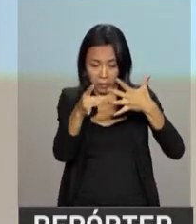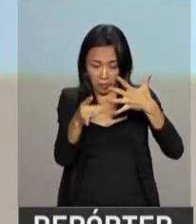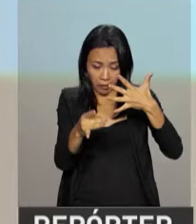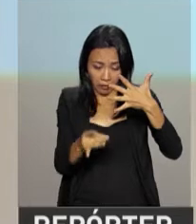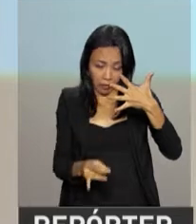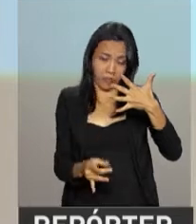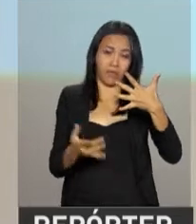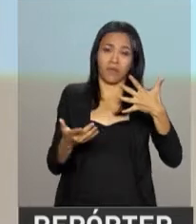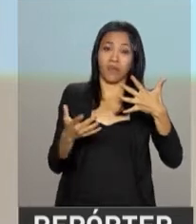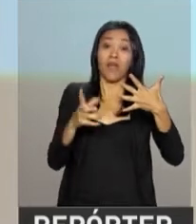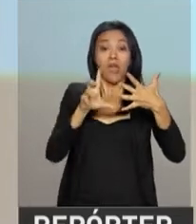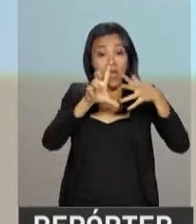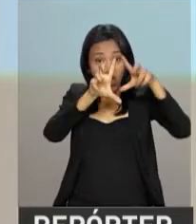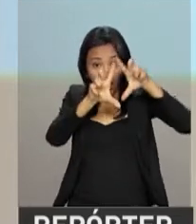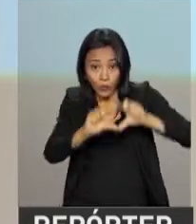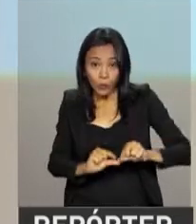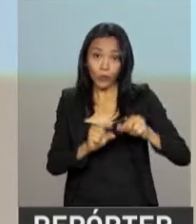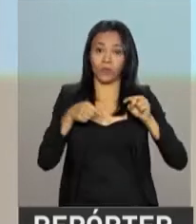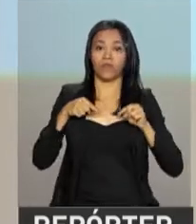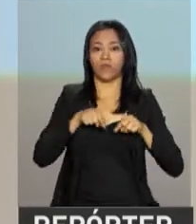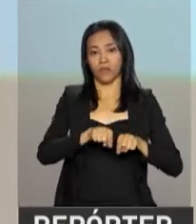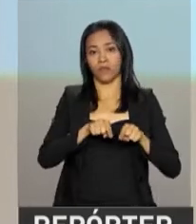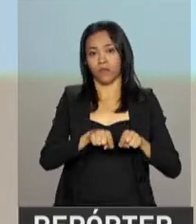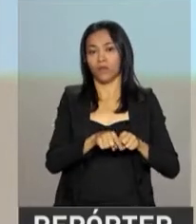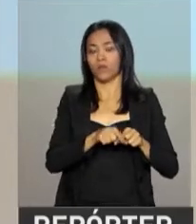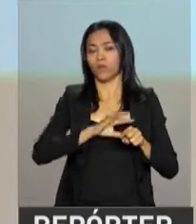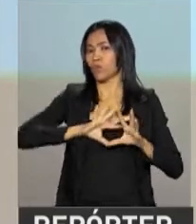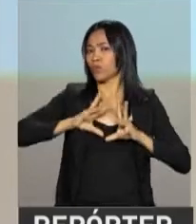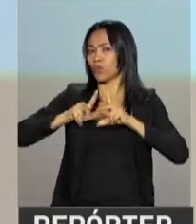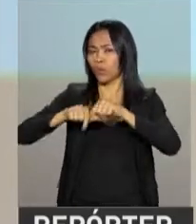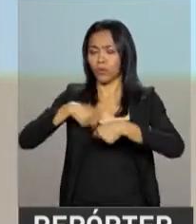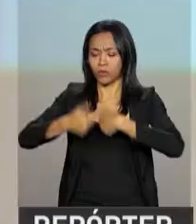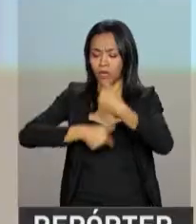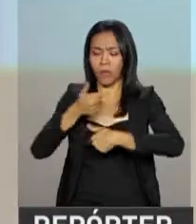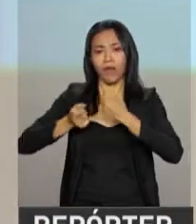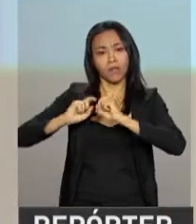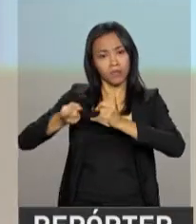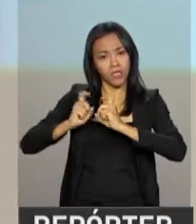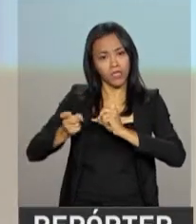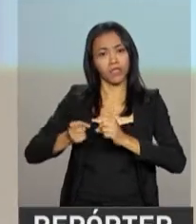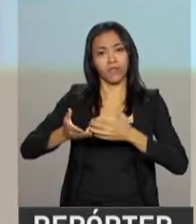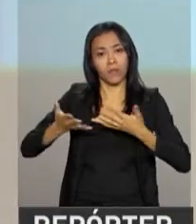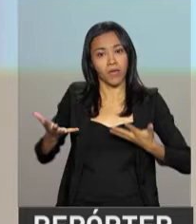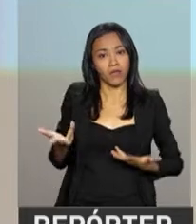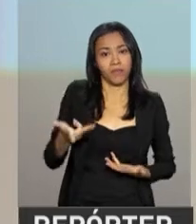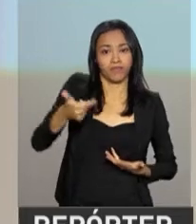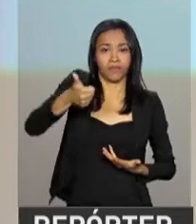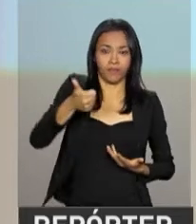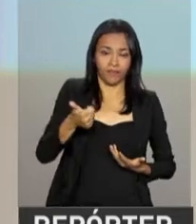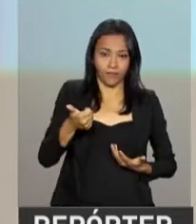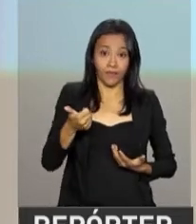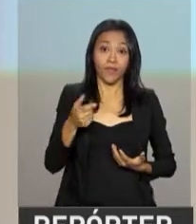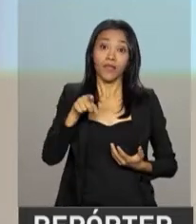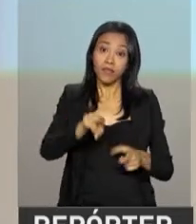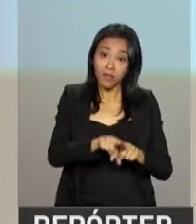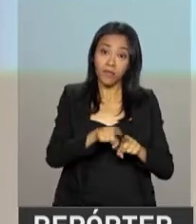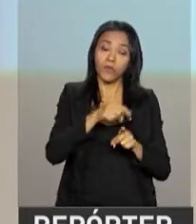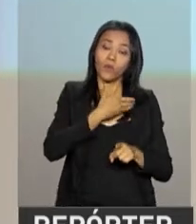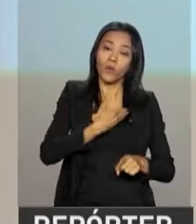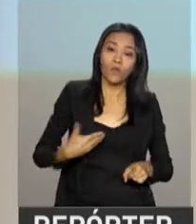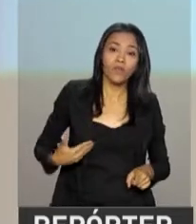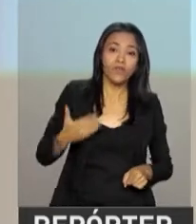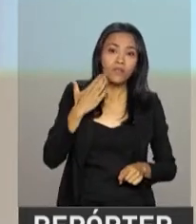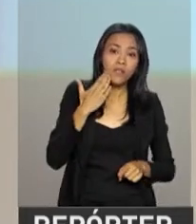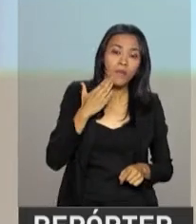seja ela reduz muita todas trabalho administrativo nesse tributo e para o governo com certeza ele passa a poder alocar melhor